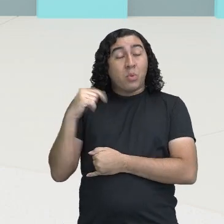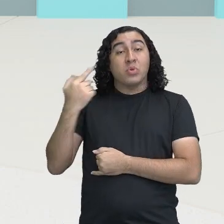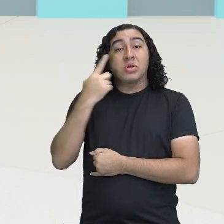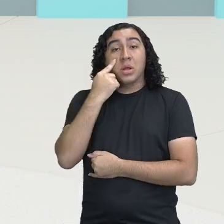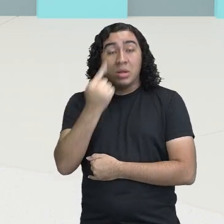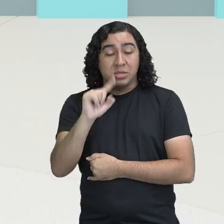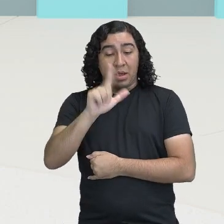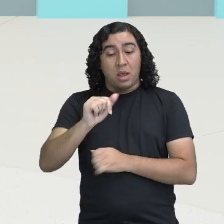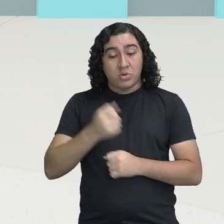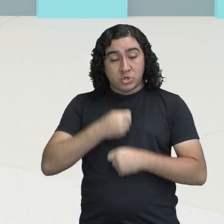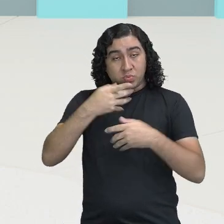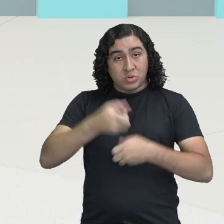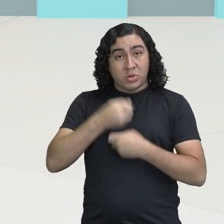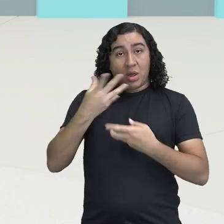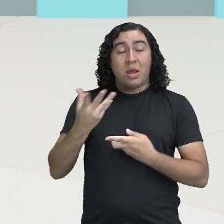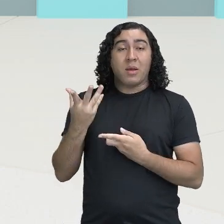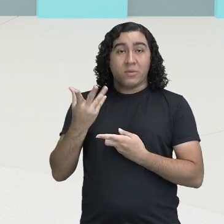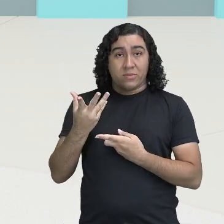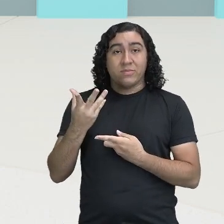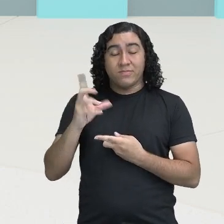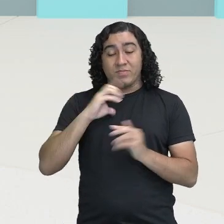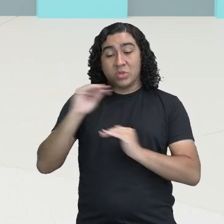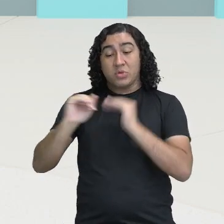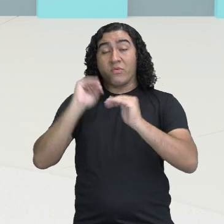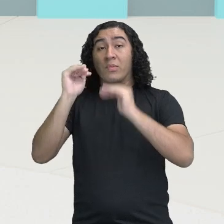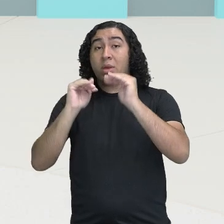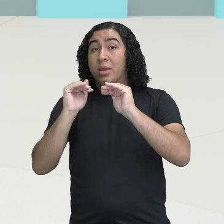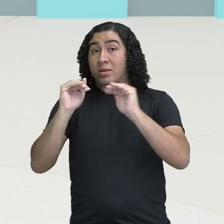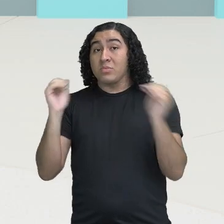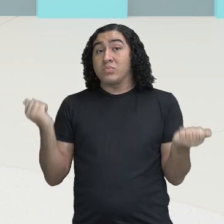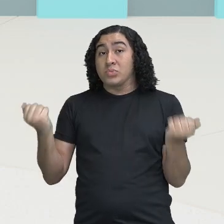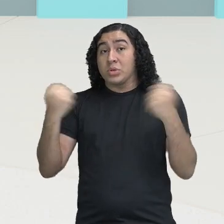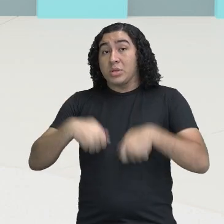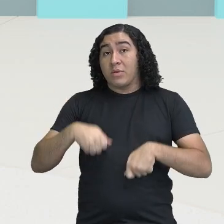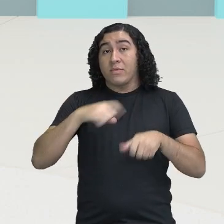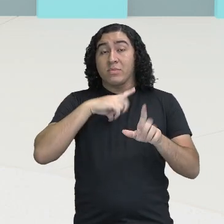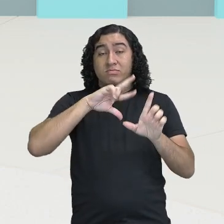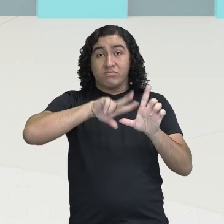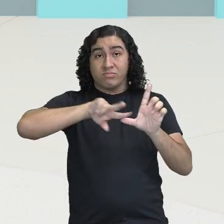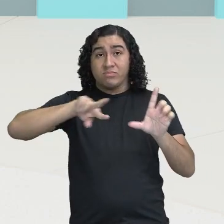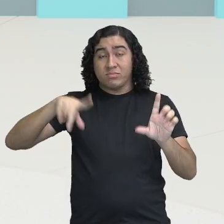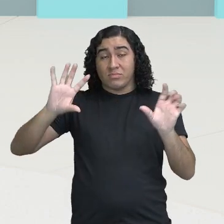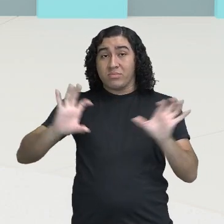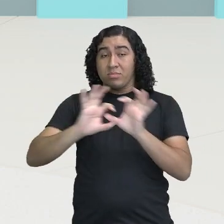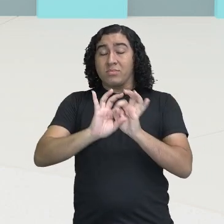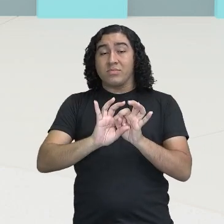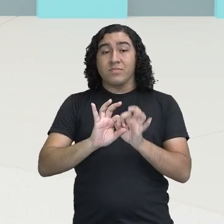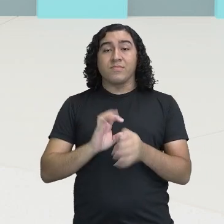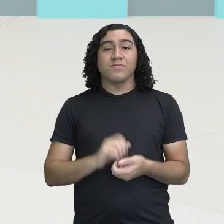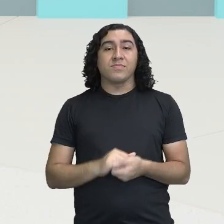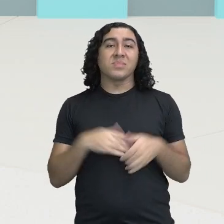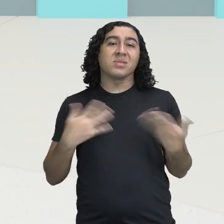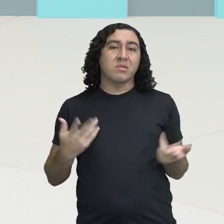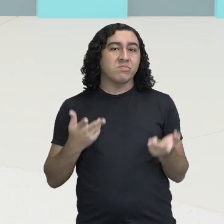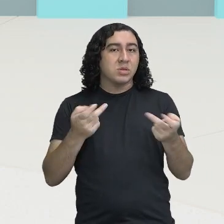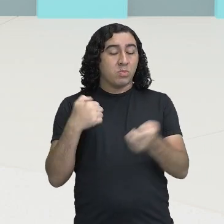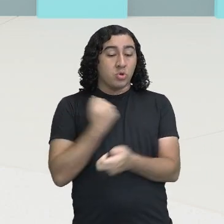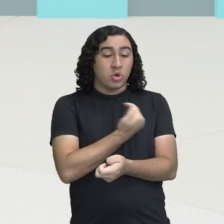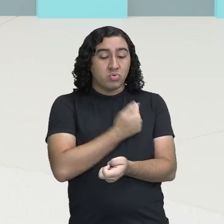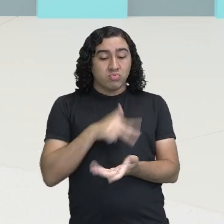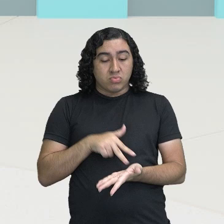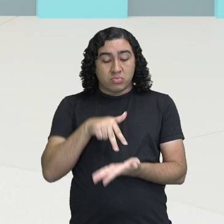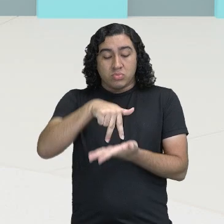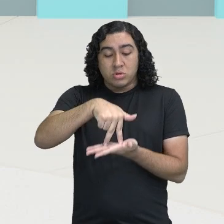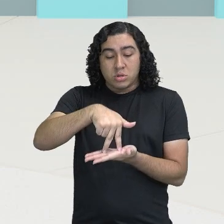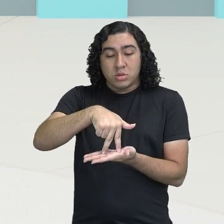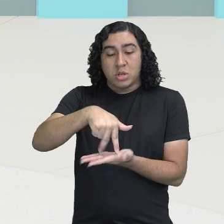quando falamos dessas ferramentas, das possibilidades midiáticas. Olha só, aqui estamos nós em